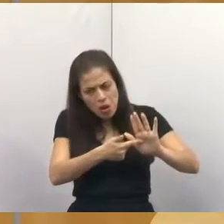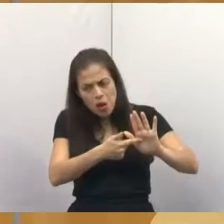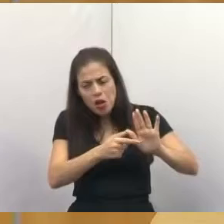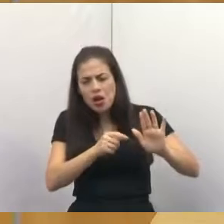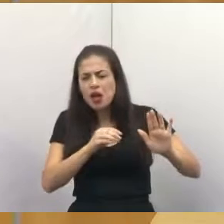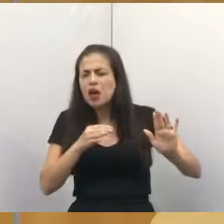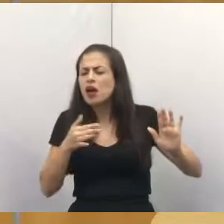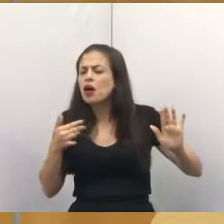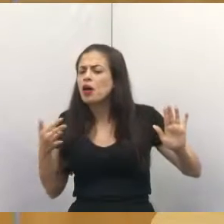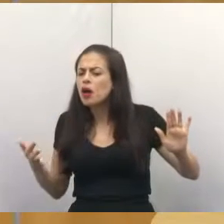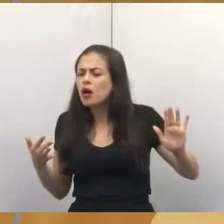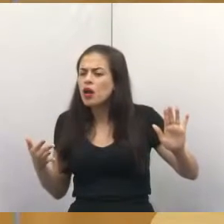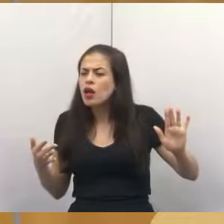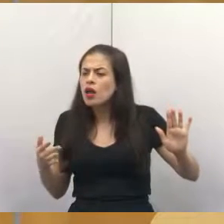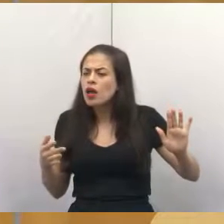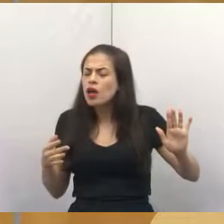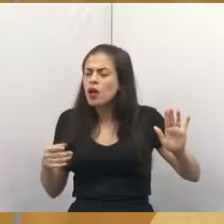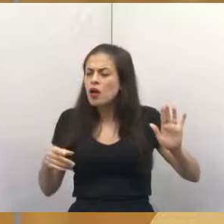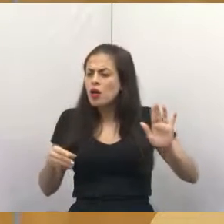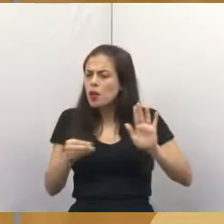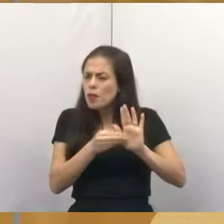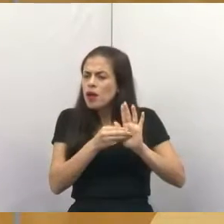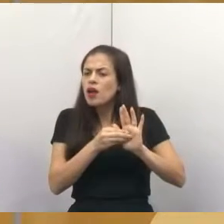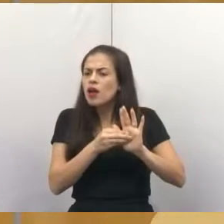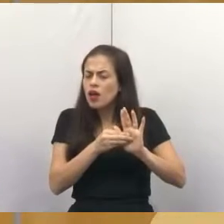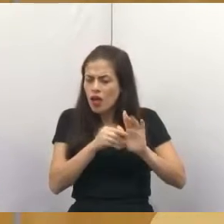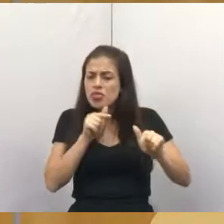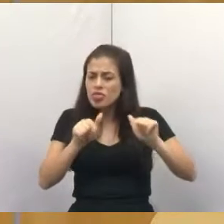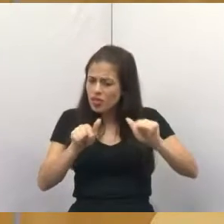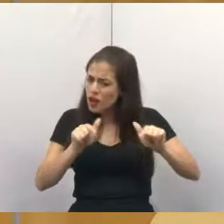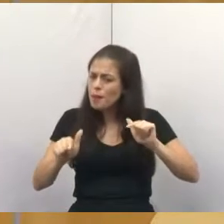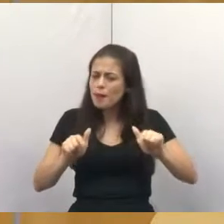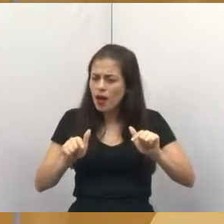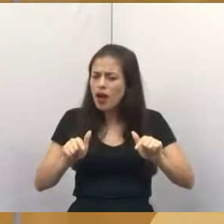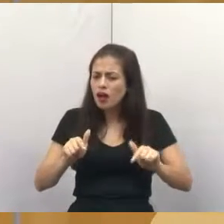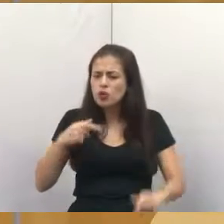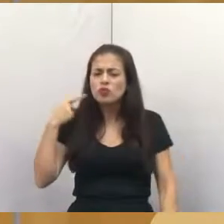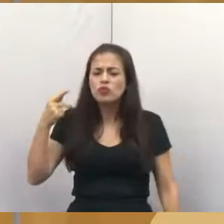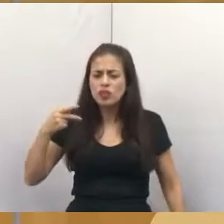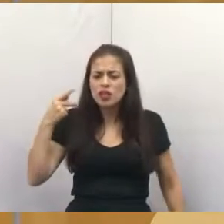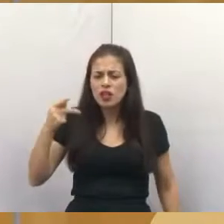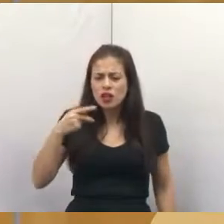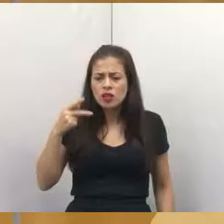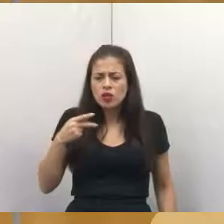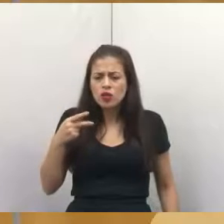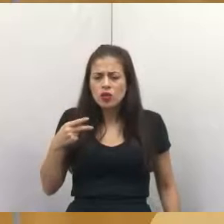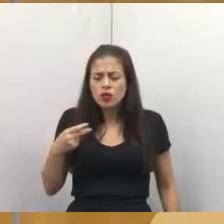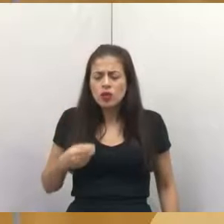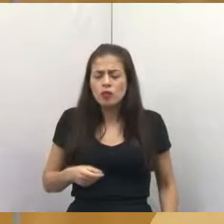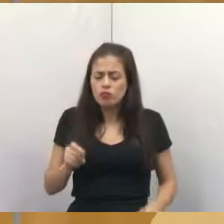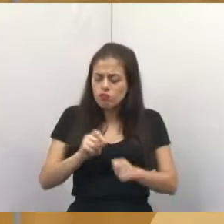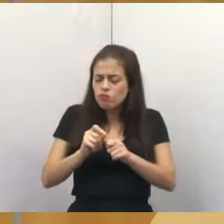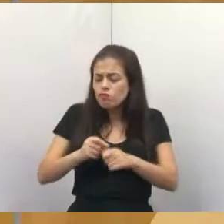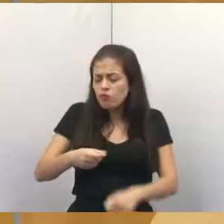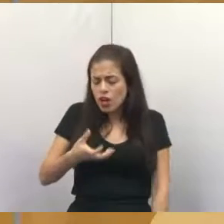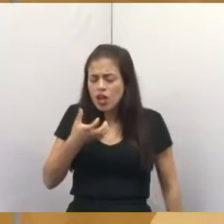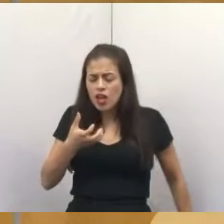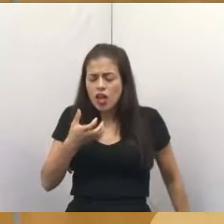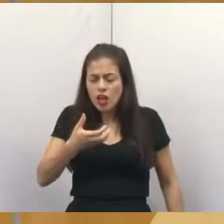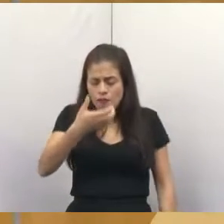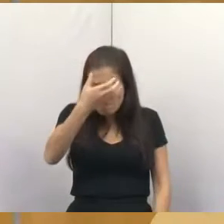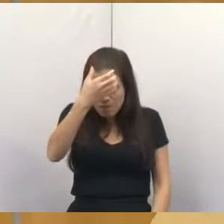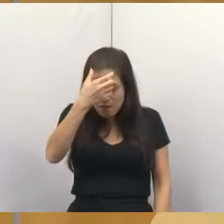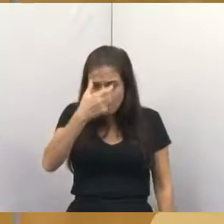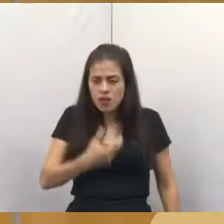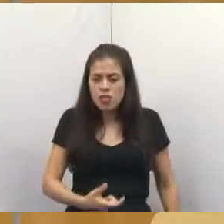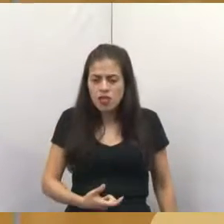é inerente à função do parlamentar, isso é inerente à função de quem quer fazer o bem para a sociedade. Se você